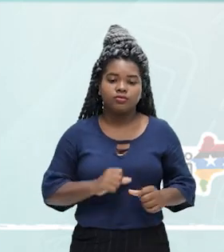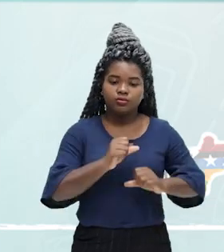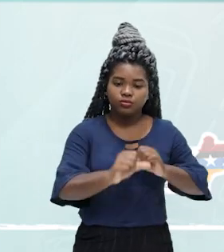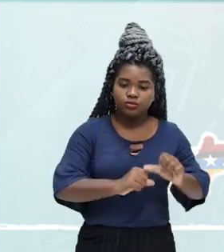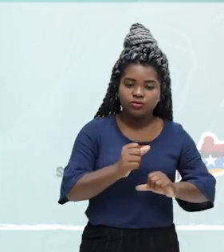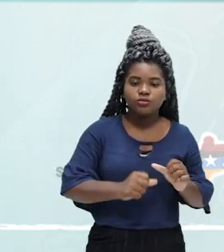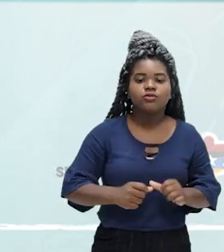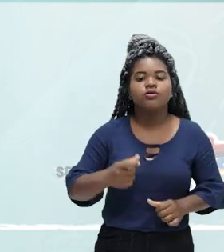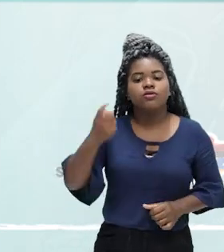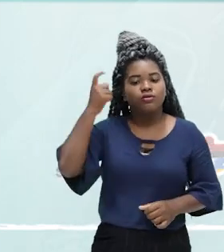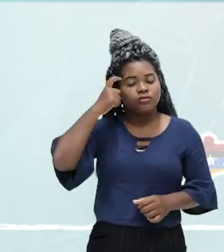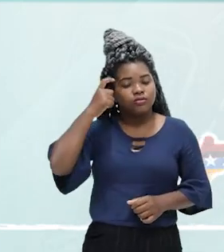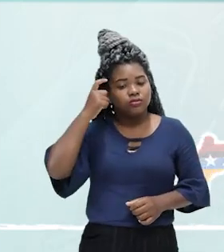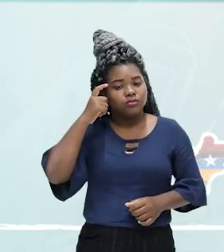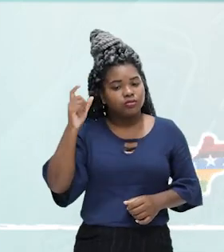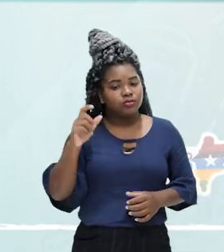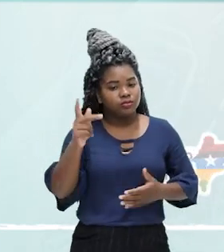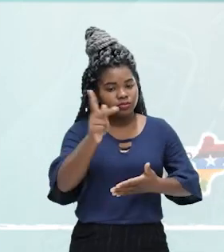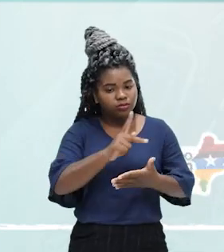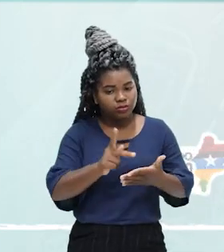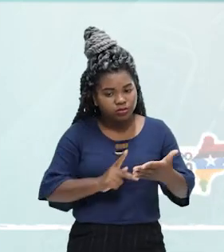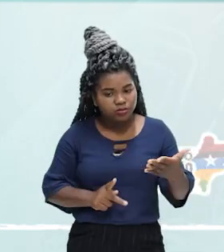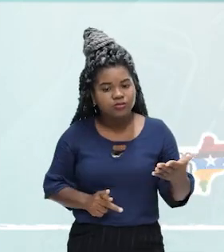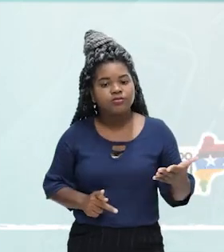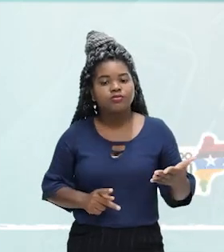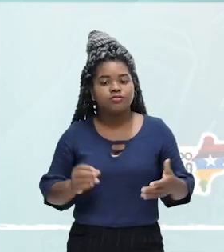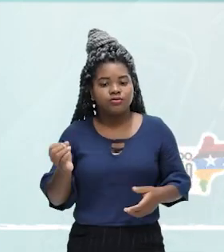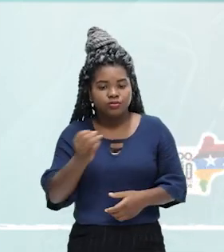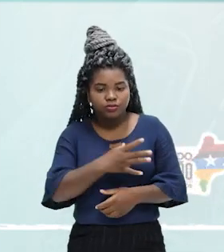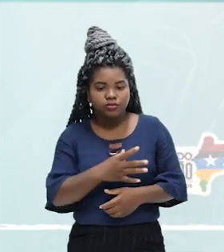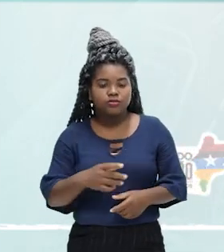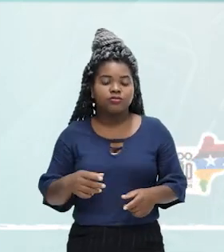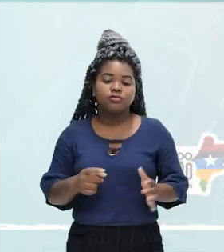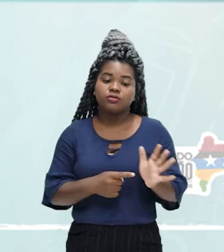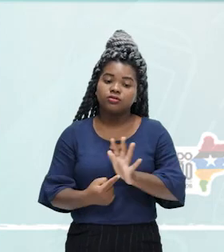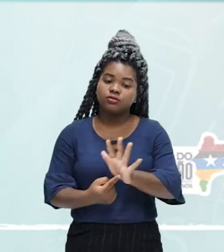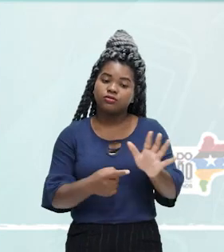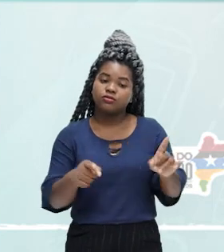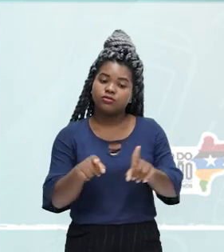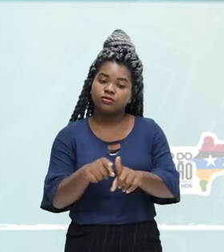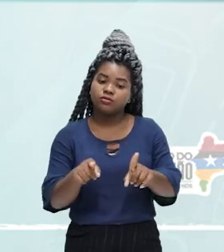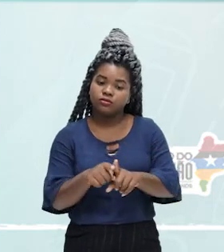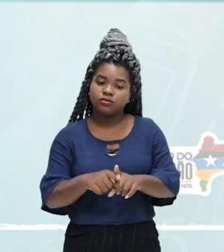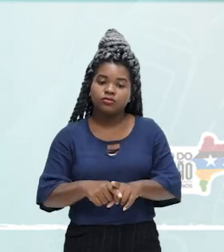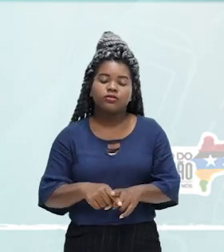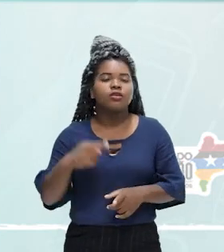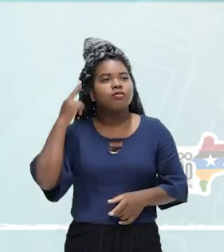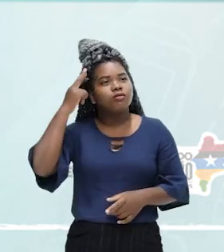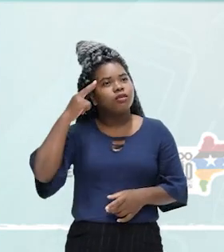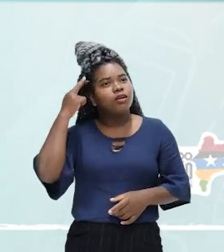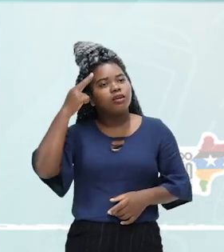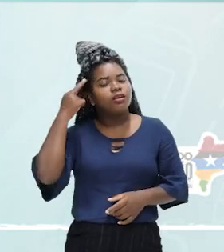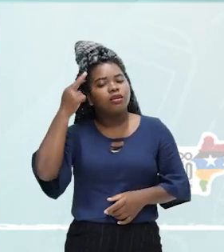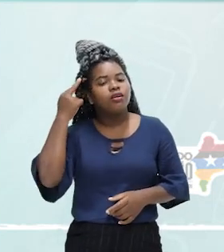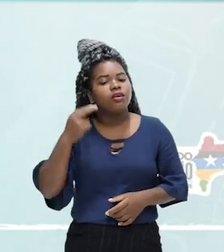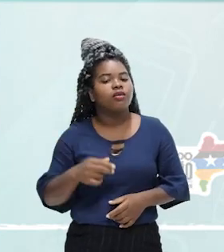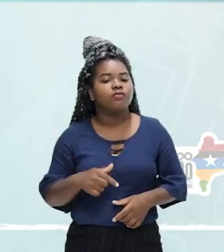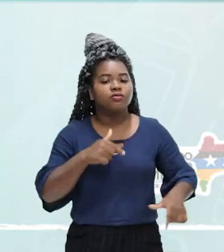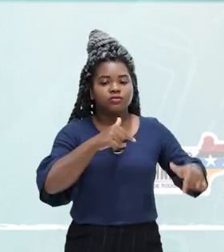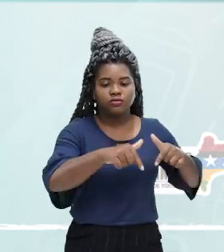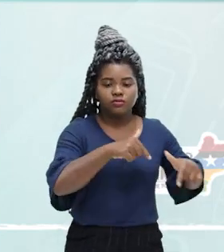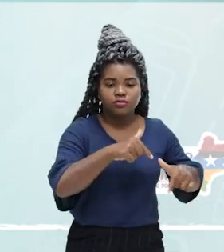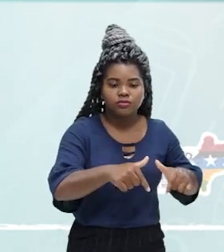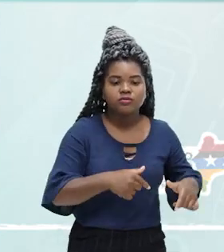as concepções novas, tá, que mostra também uma reflexão sobre a classe trabalhadora. Né? A gente pode olhar mais